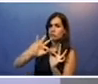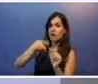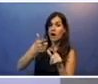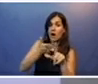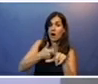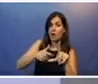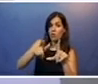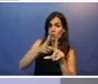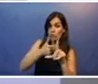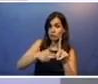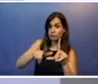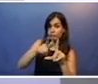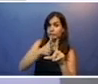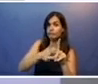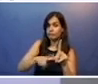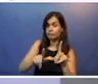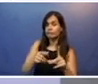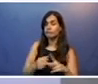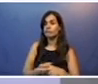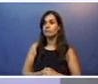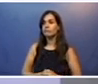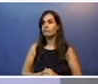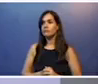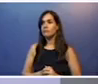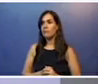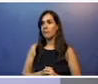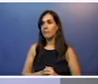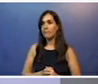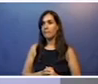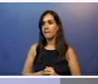e mede o ângulo.